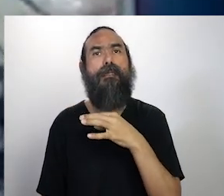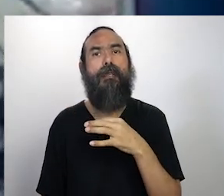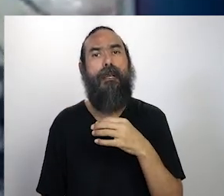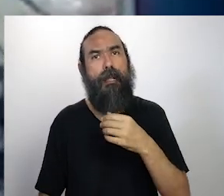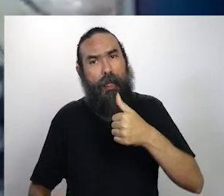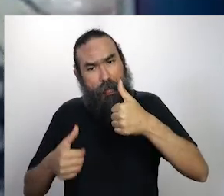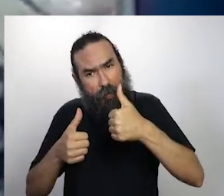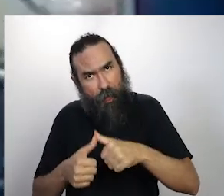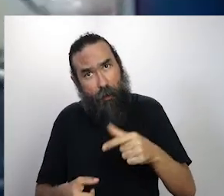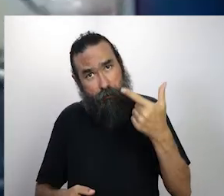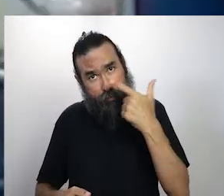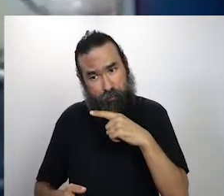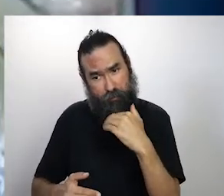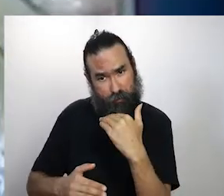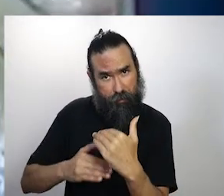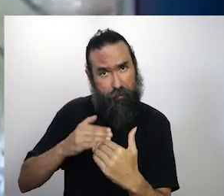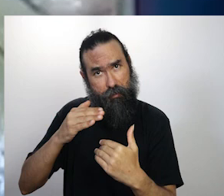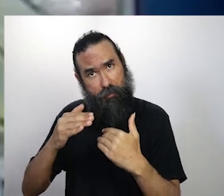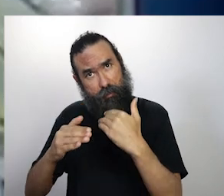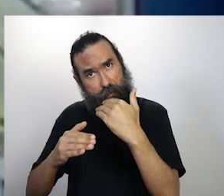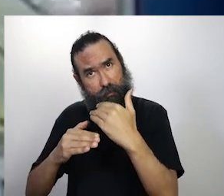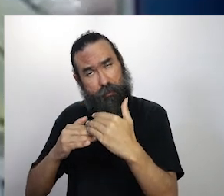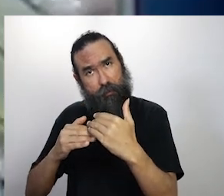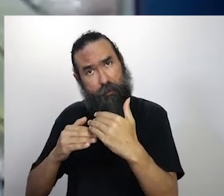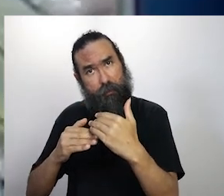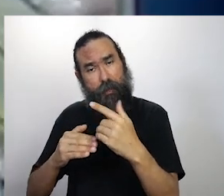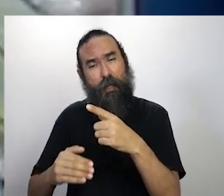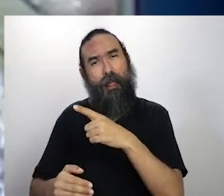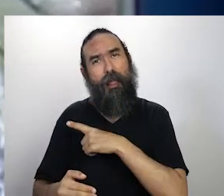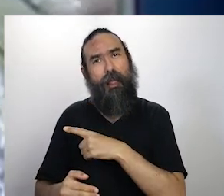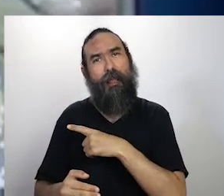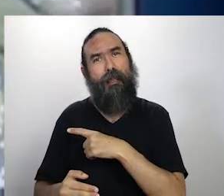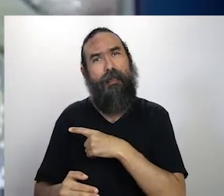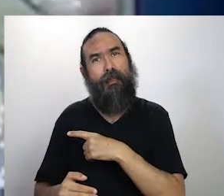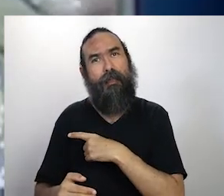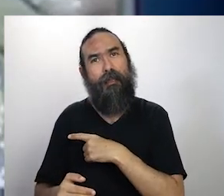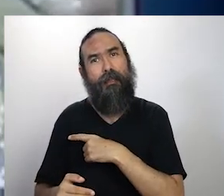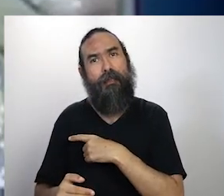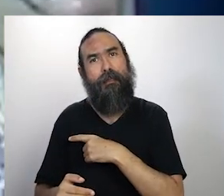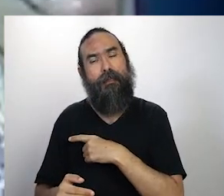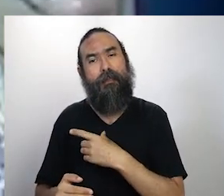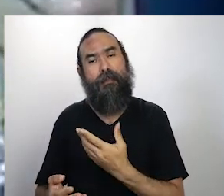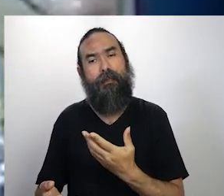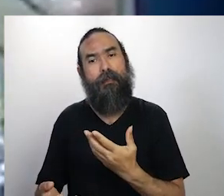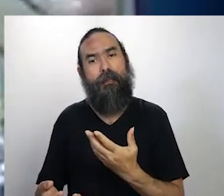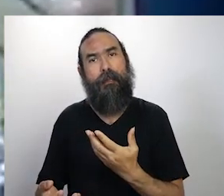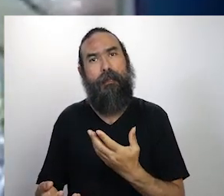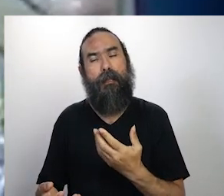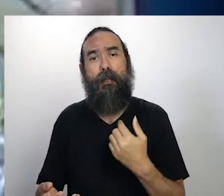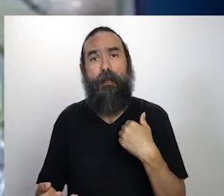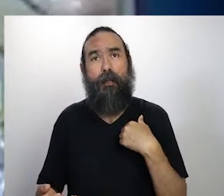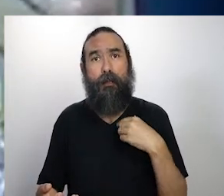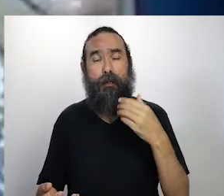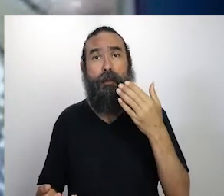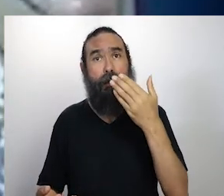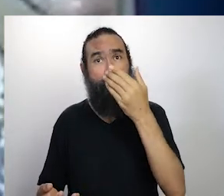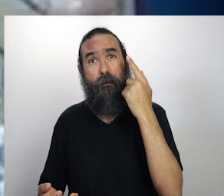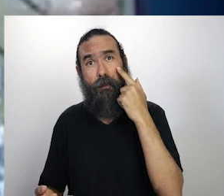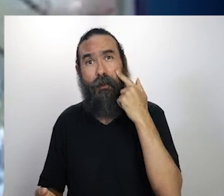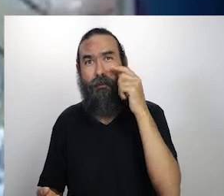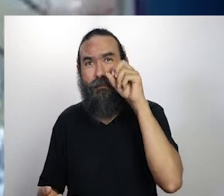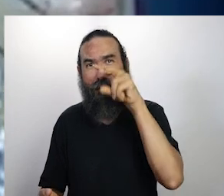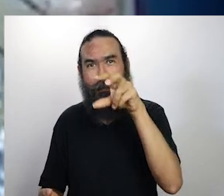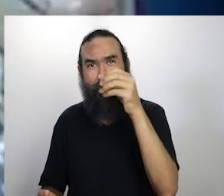muitos... A gente teve aqui citados vários trabalhos de parcerias, de reflexão, de espaço